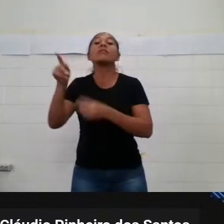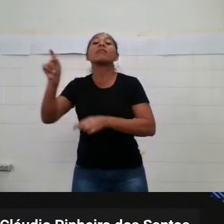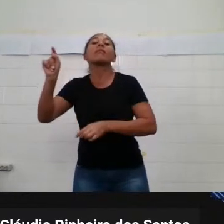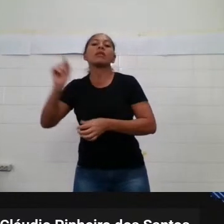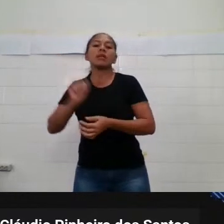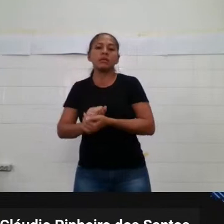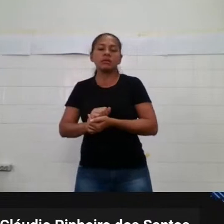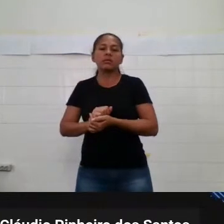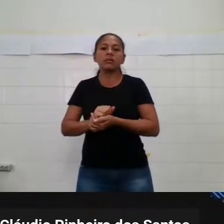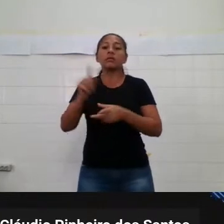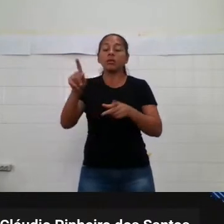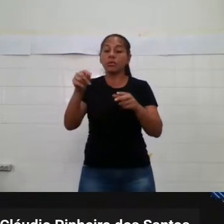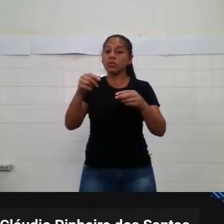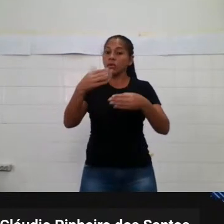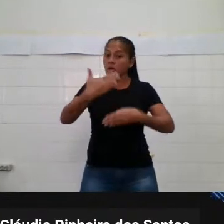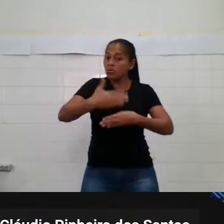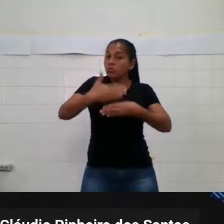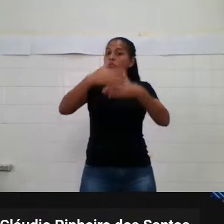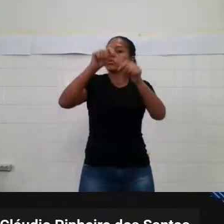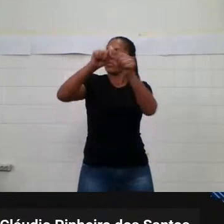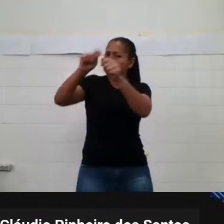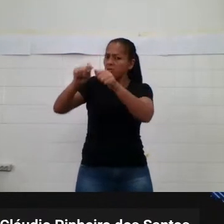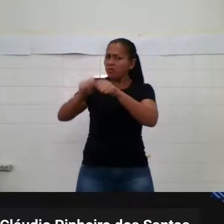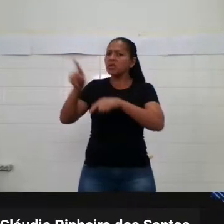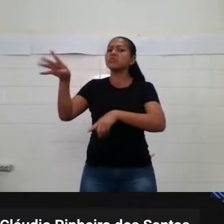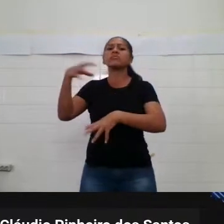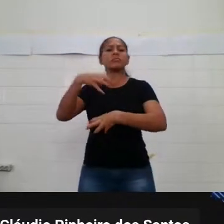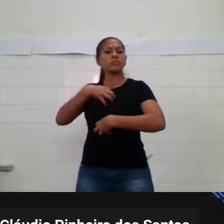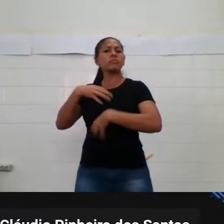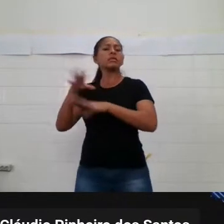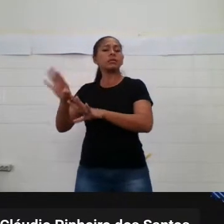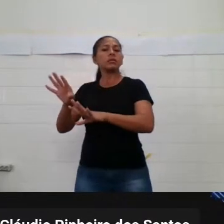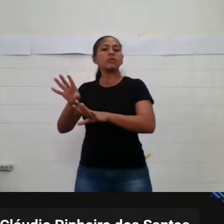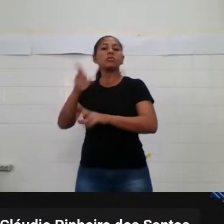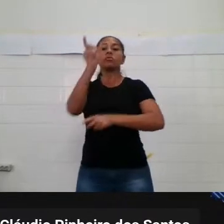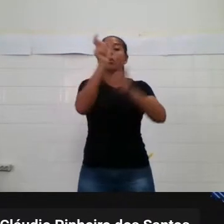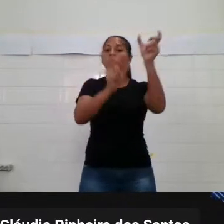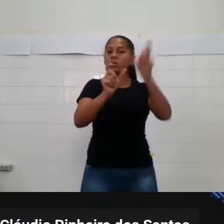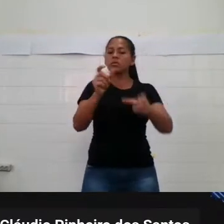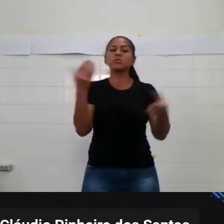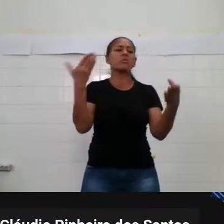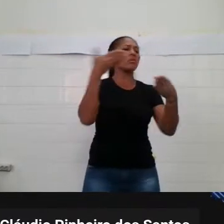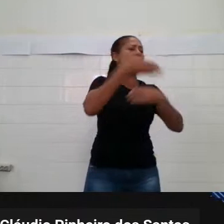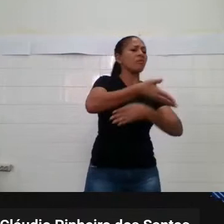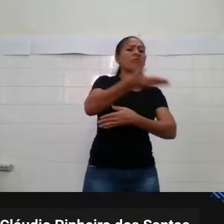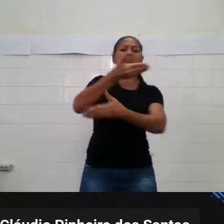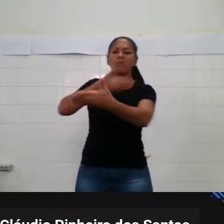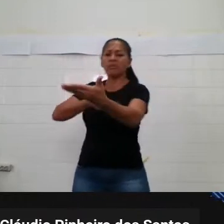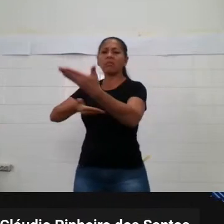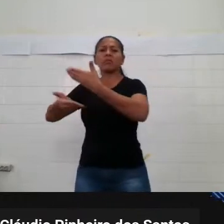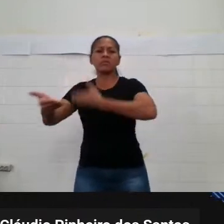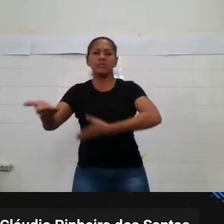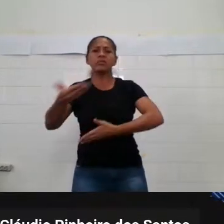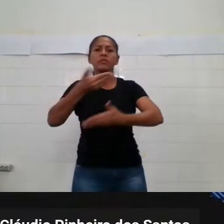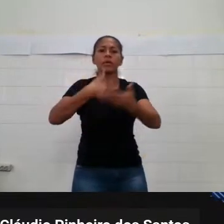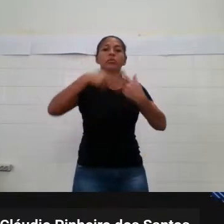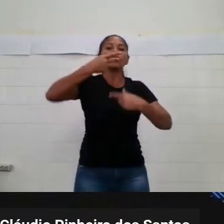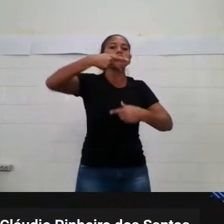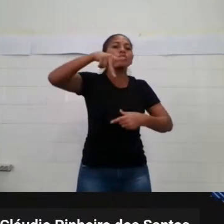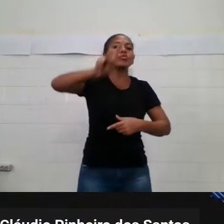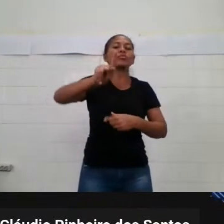nesse sentido. E a protagonista é uma protagonista que vai e vem nos seus próprios dilemas